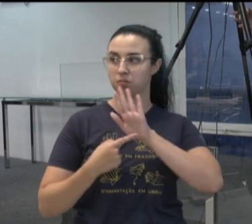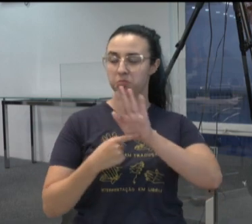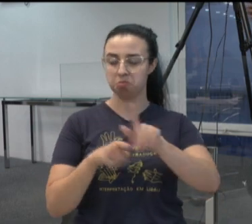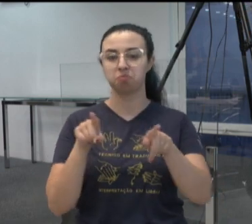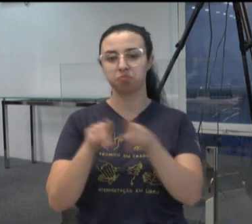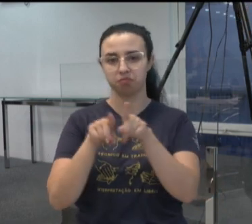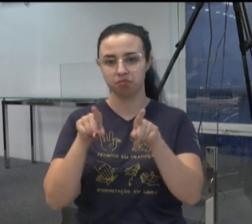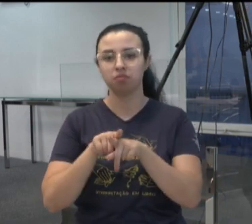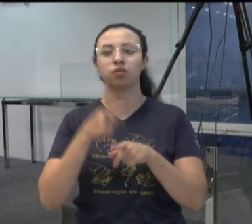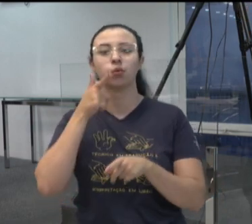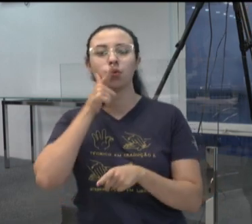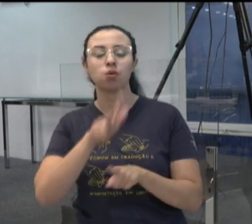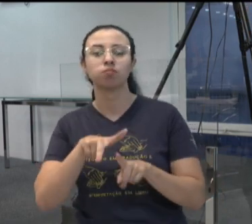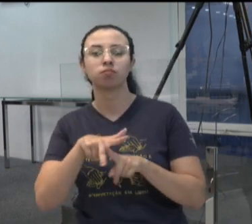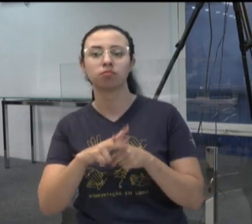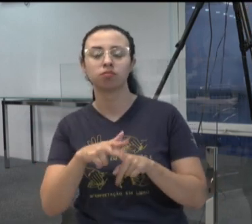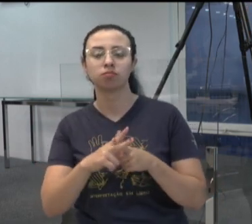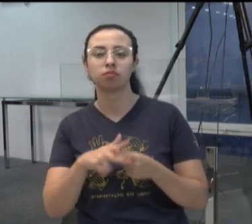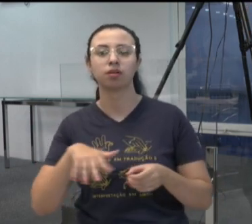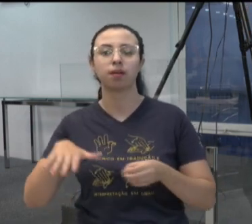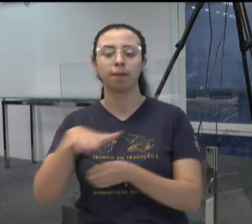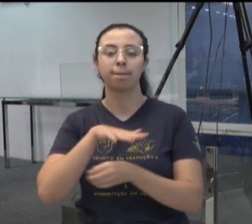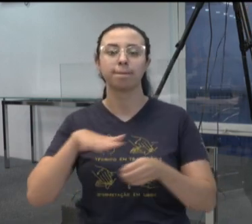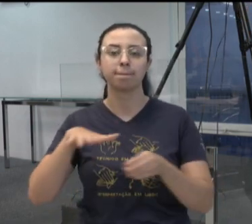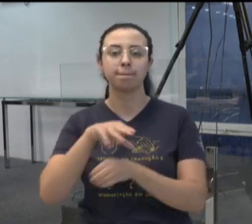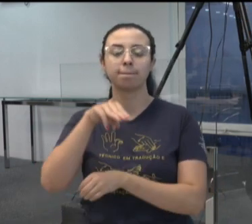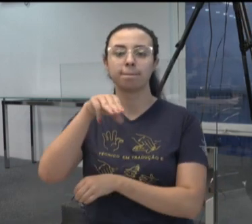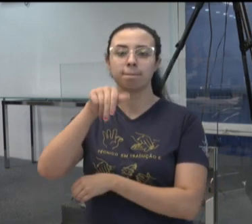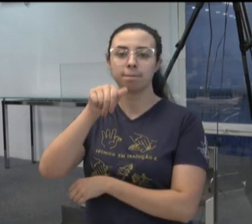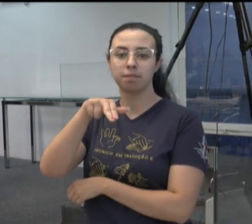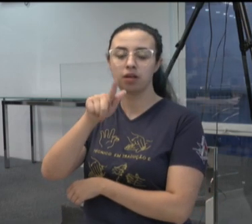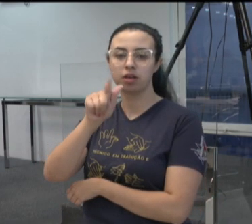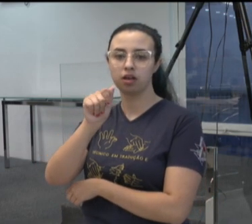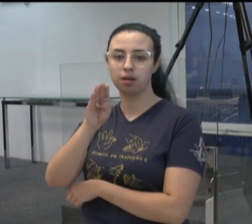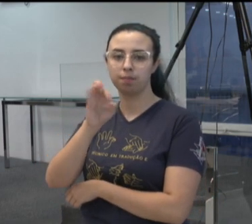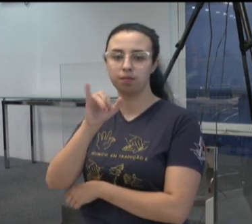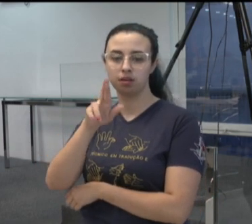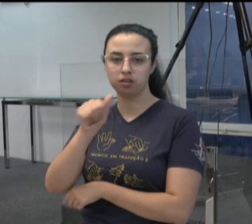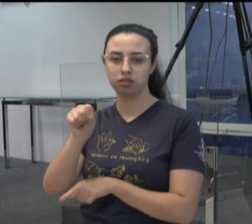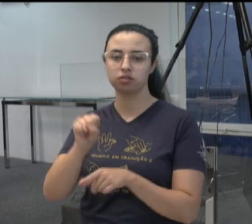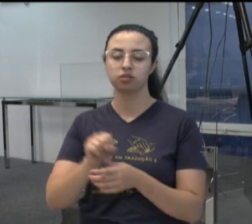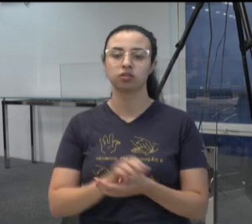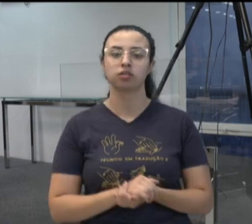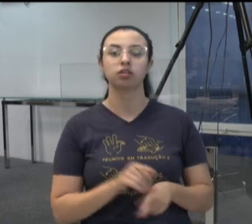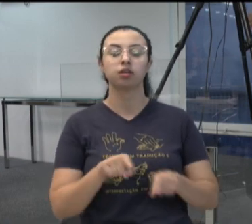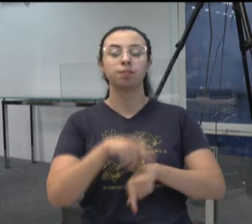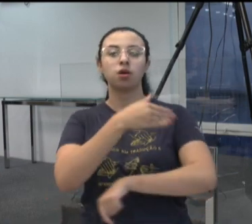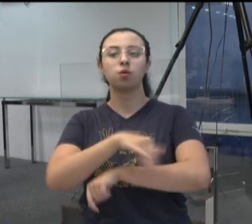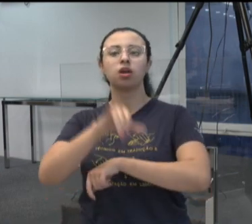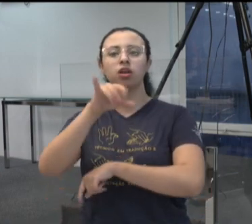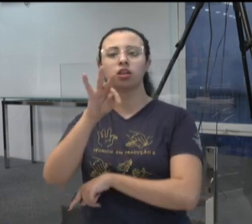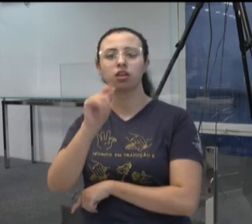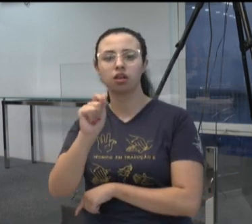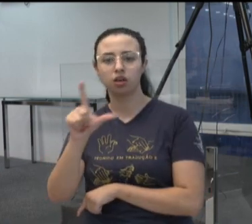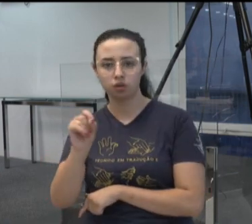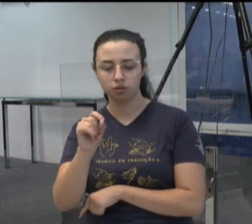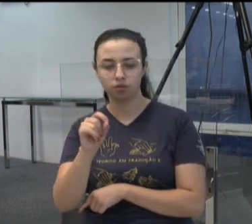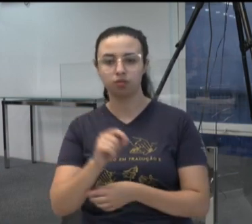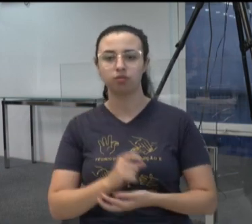rotatória lá do bairro Mangabeiras, e também a rotatória da rua Ítalo Consoli, com a